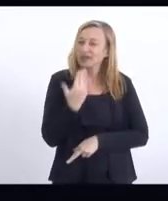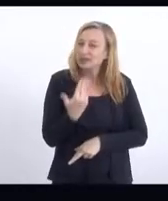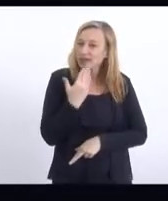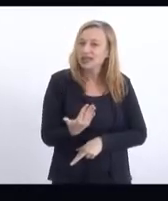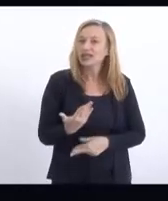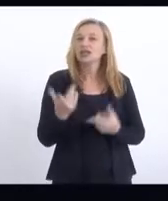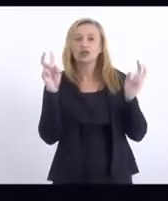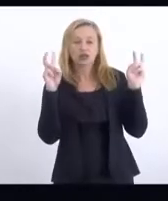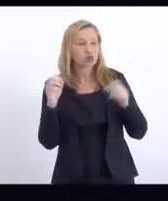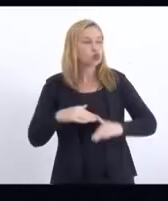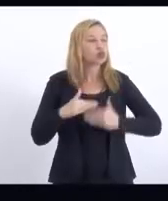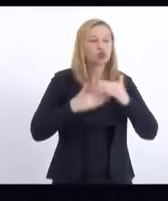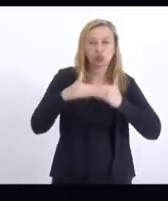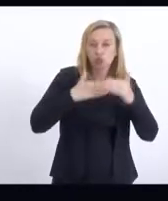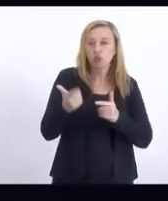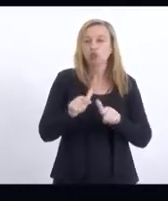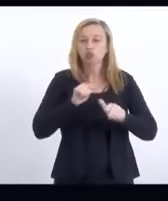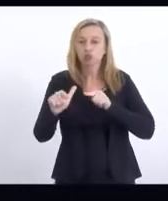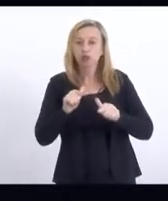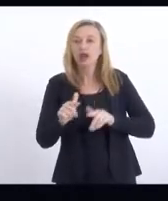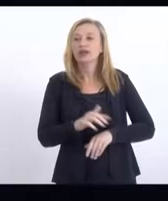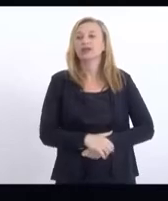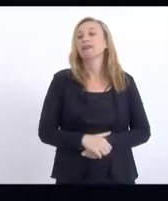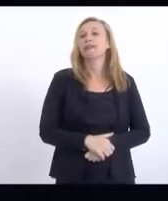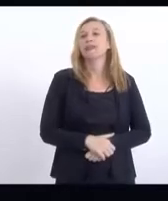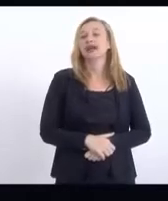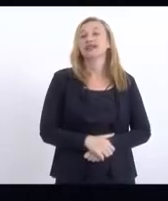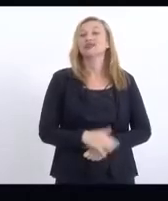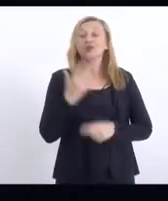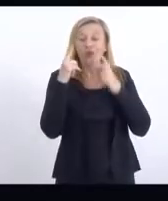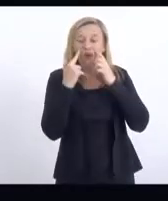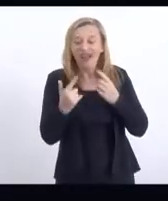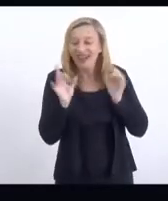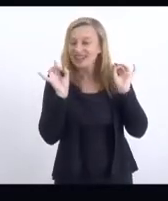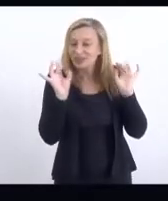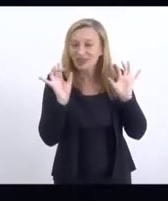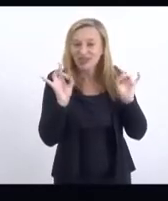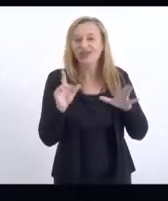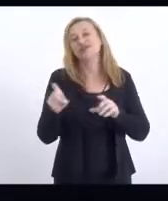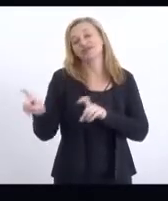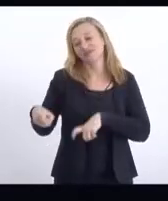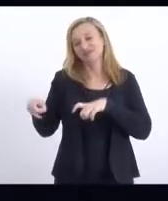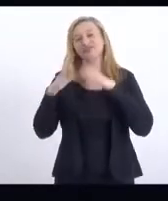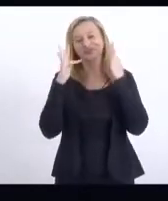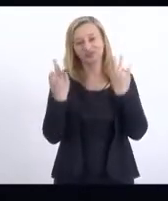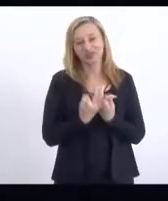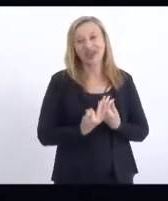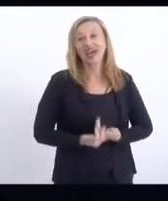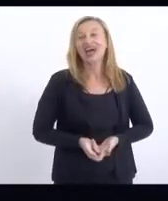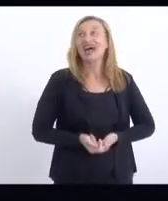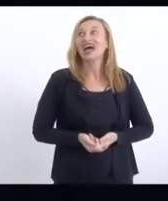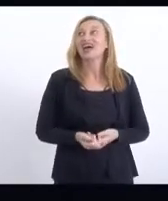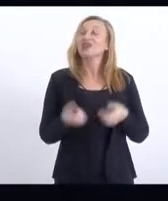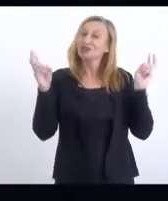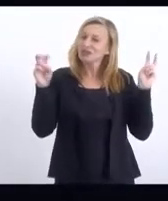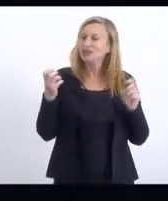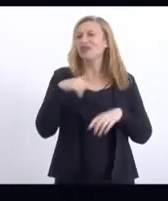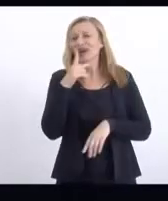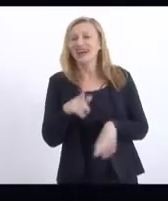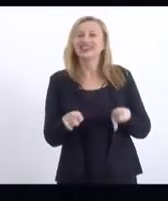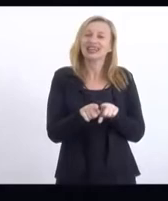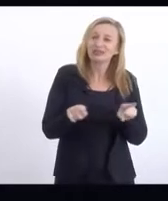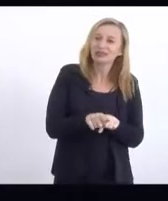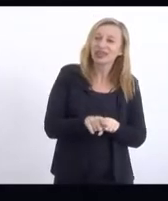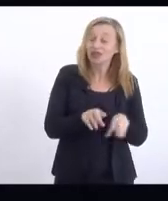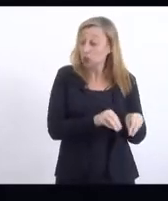a questão do desenvolvimento e o trabalho, do olhar especial para a agricultura familiar. Uma questão que foi colocada também é a questão